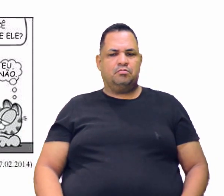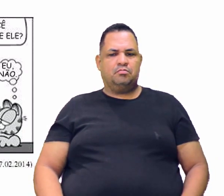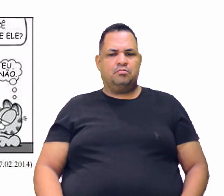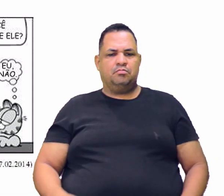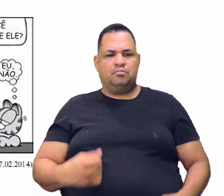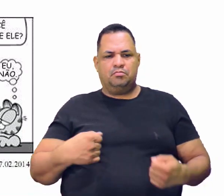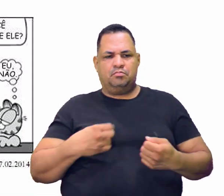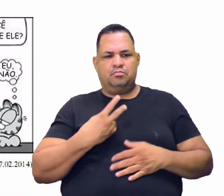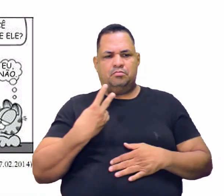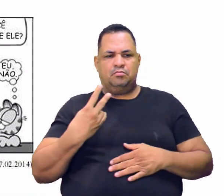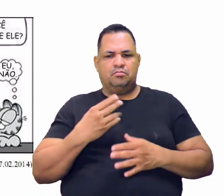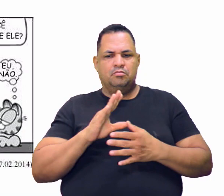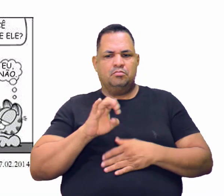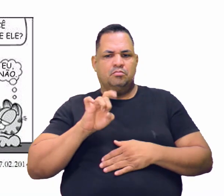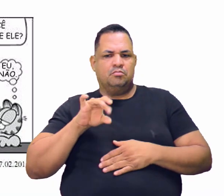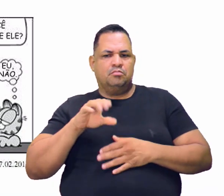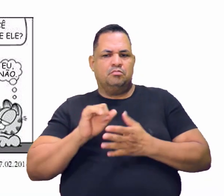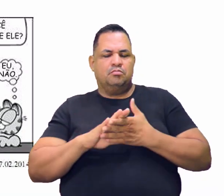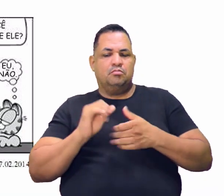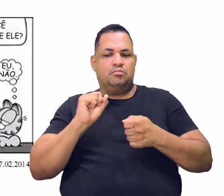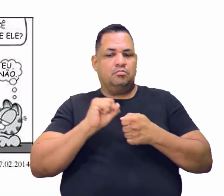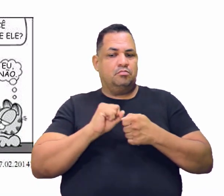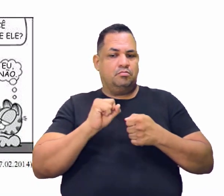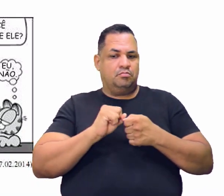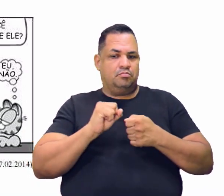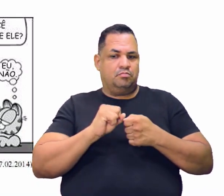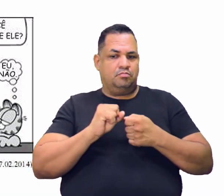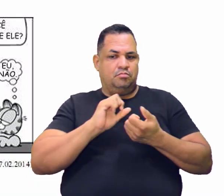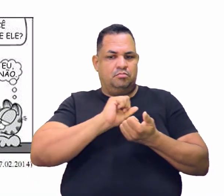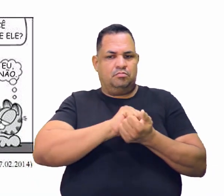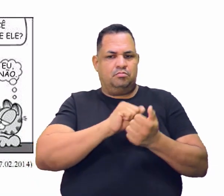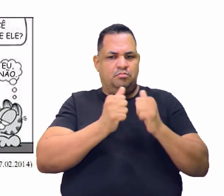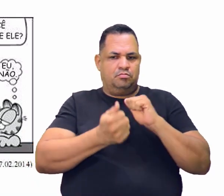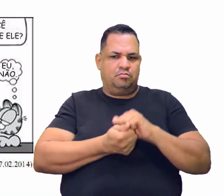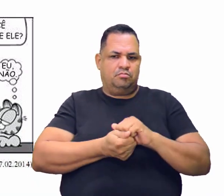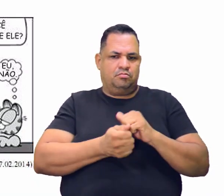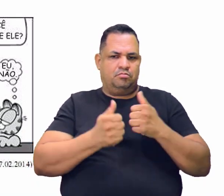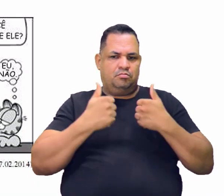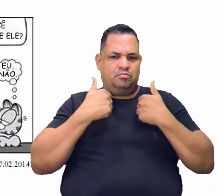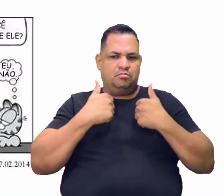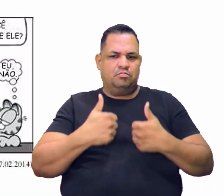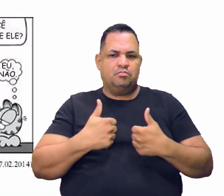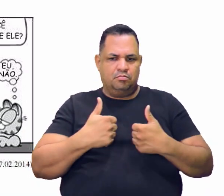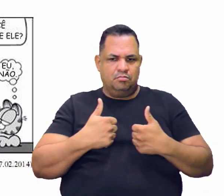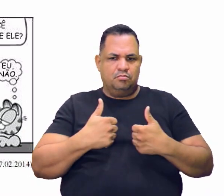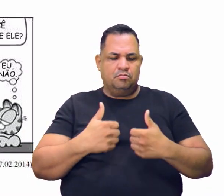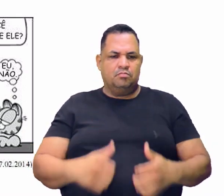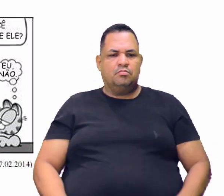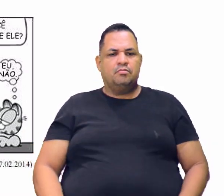duas coisas. É claro que às vezes a gente tem que fazer adaptações. Beleza?